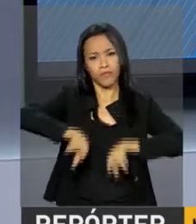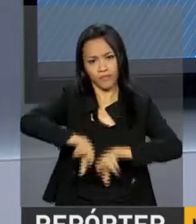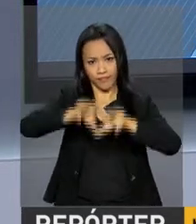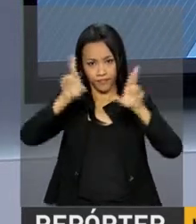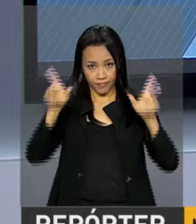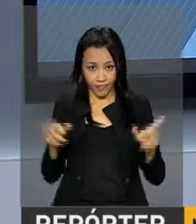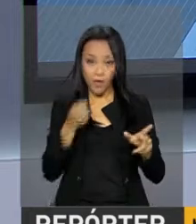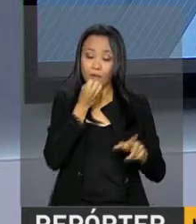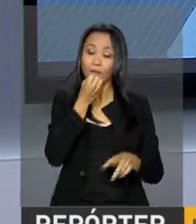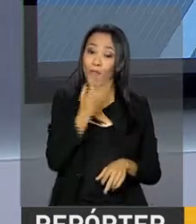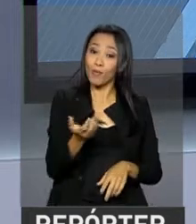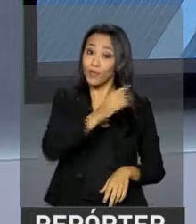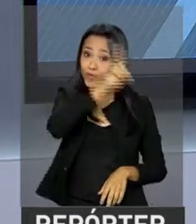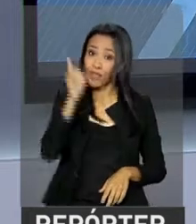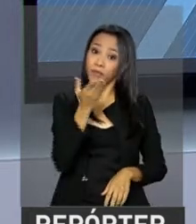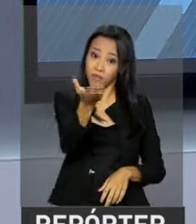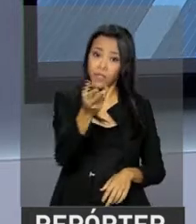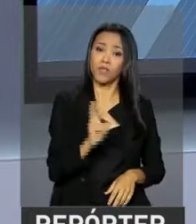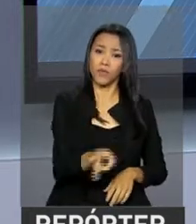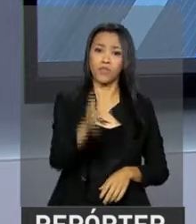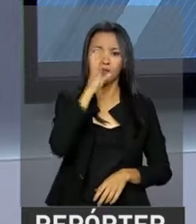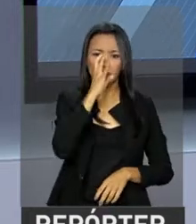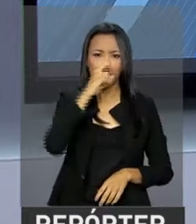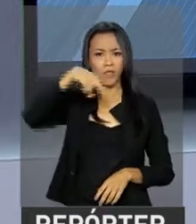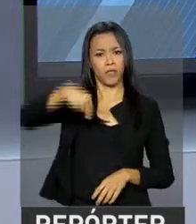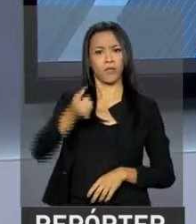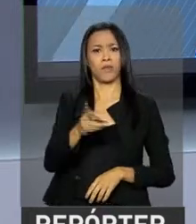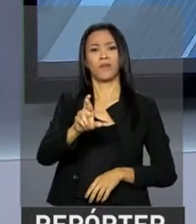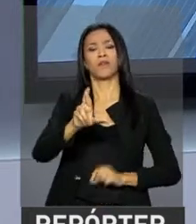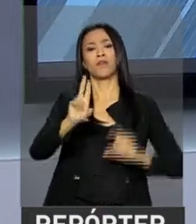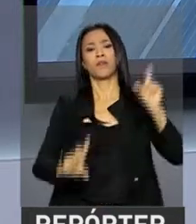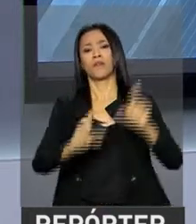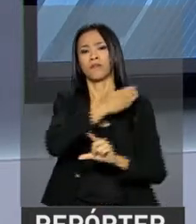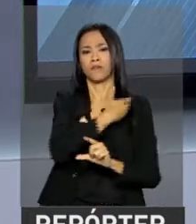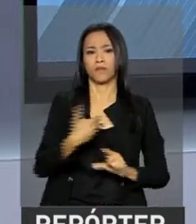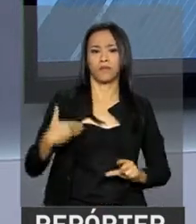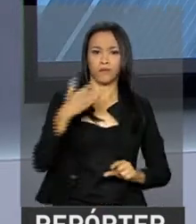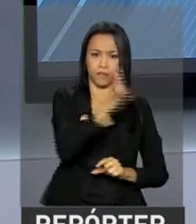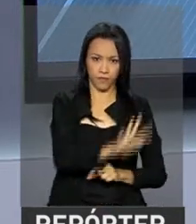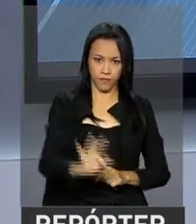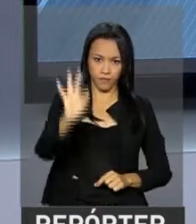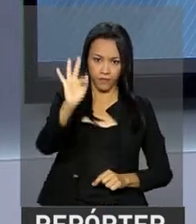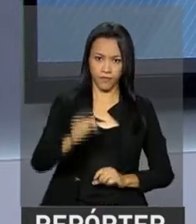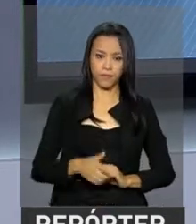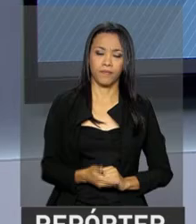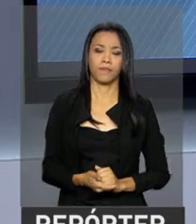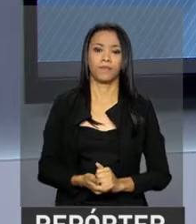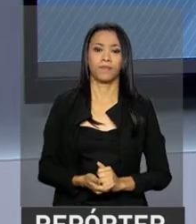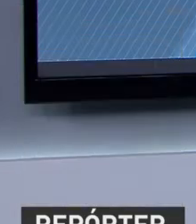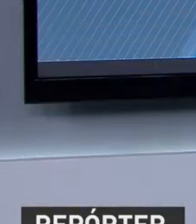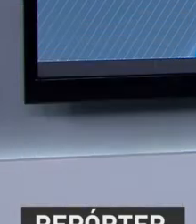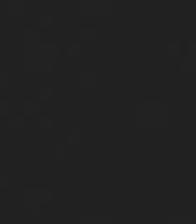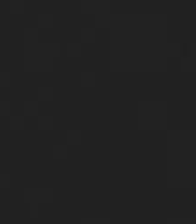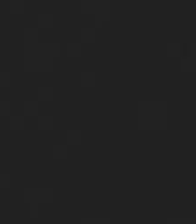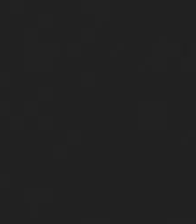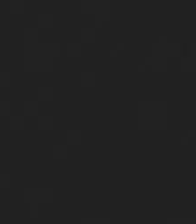sociais. Um bom dia para você e continue com a gente aqui na NBR, a TV do Governo Federal.